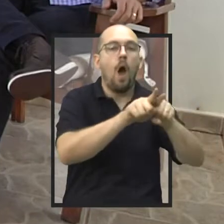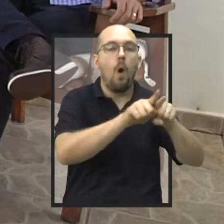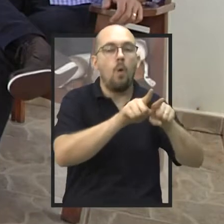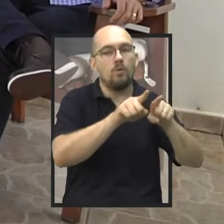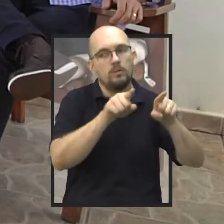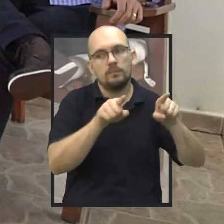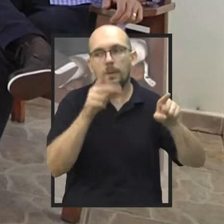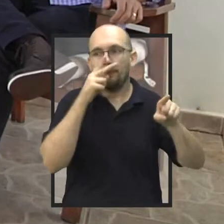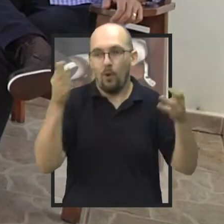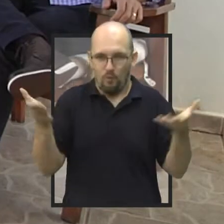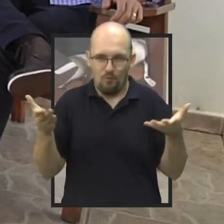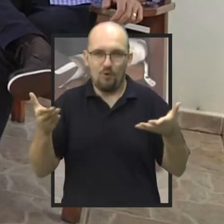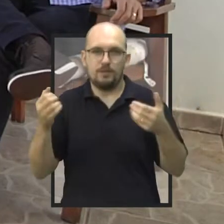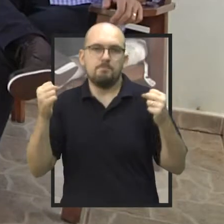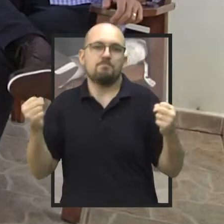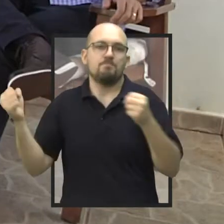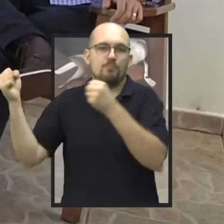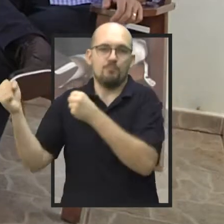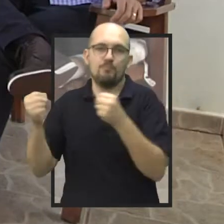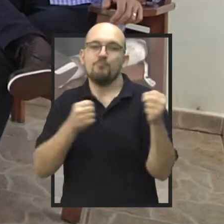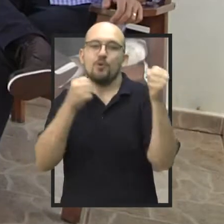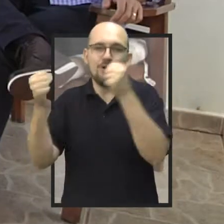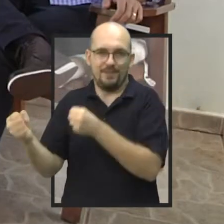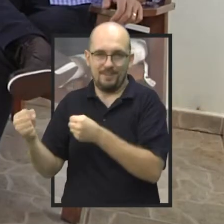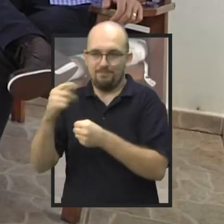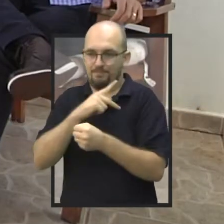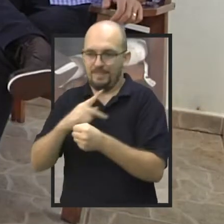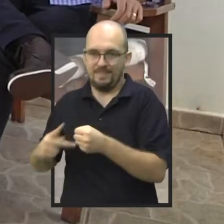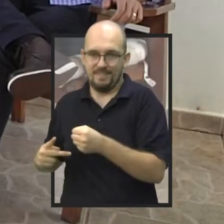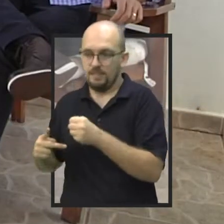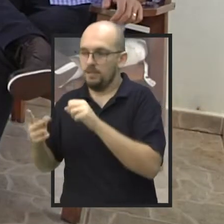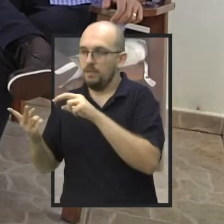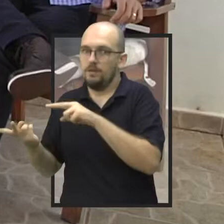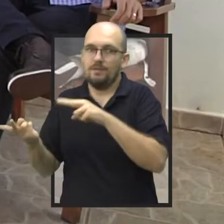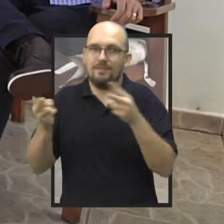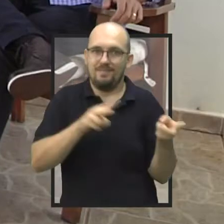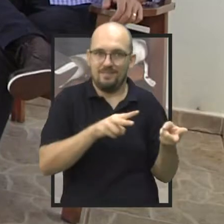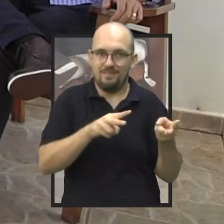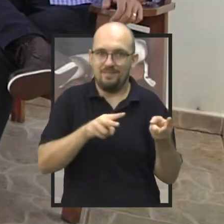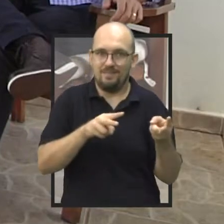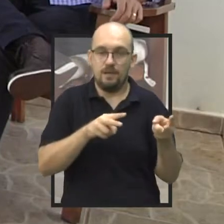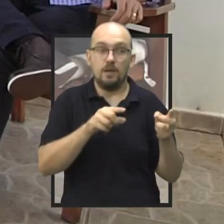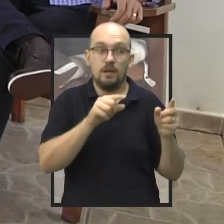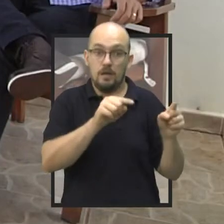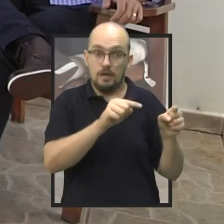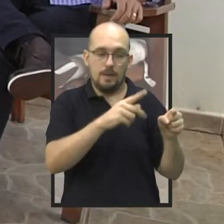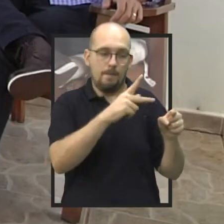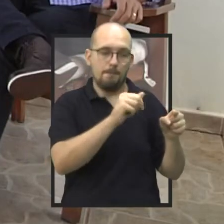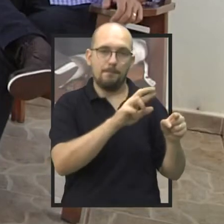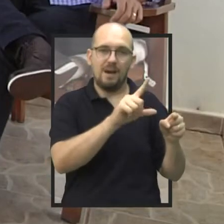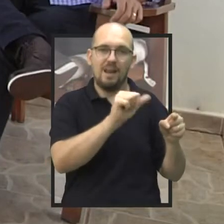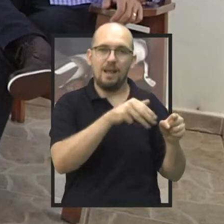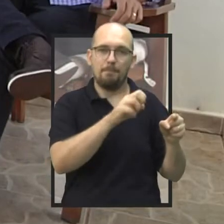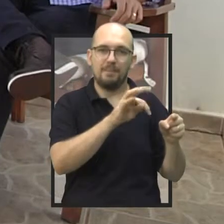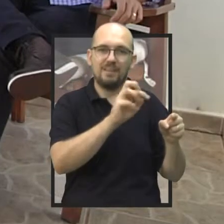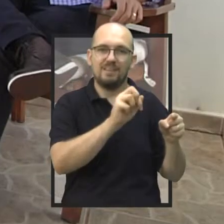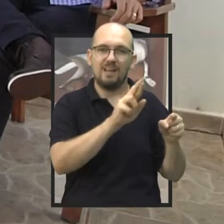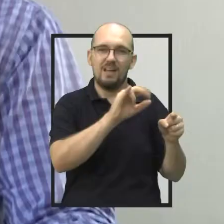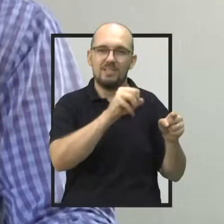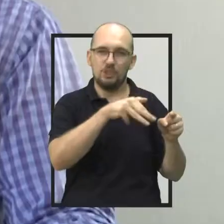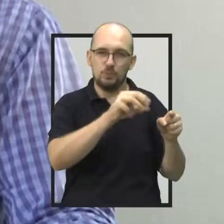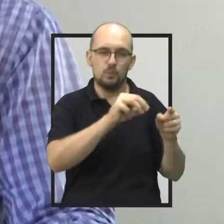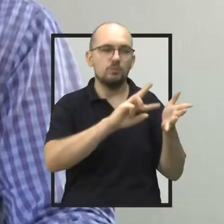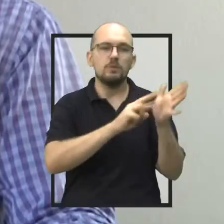hoje. No parlamentarismo, não mais. O presidente é uma figura praticamente representativa